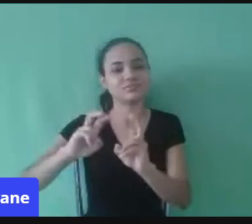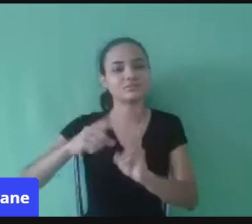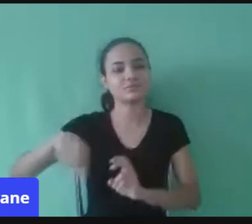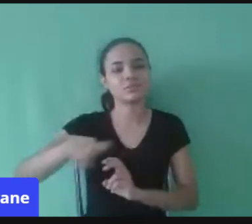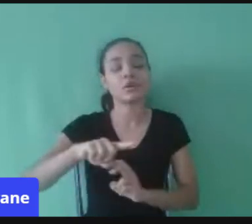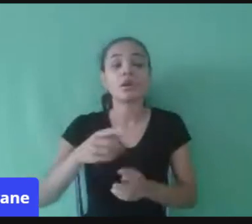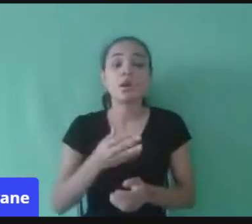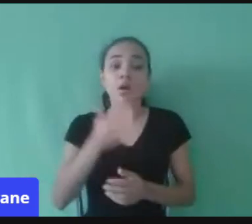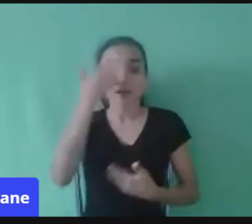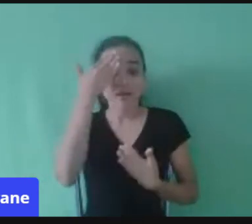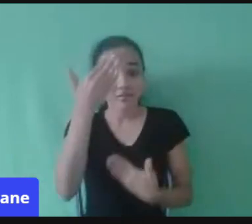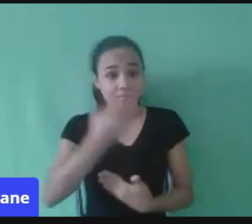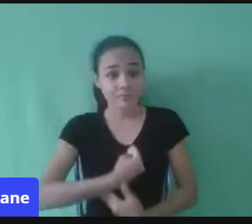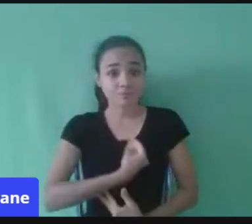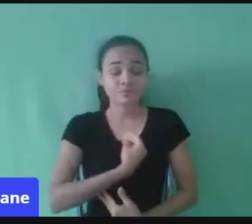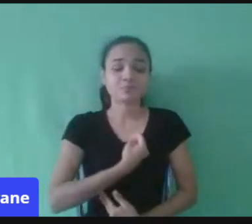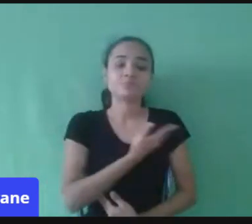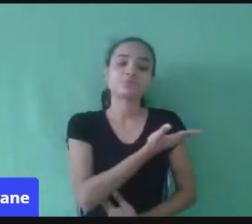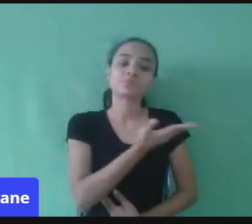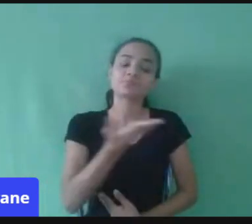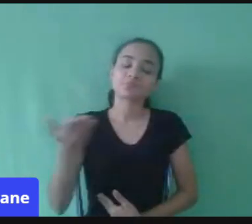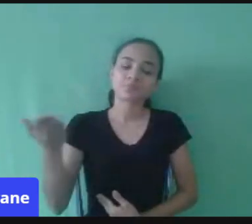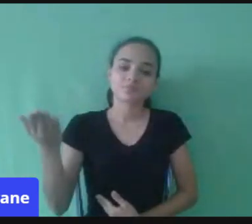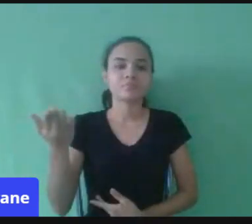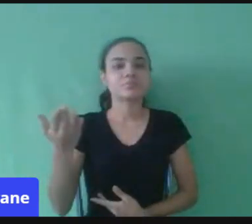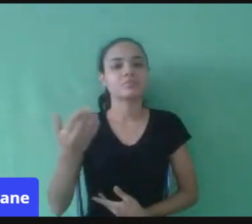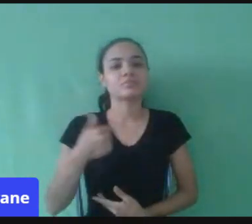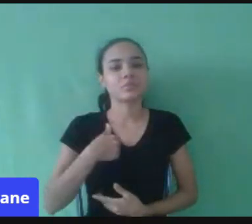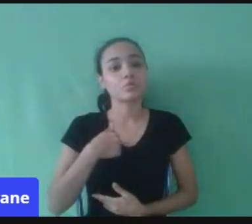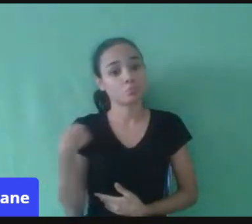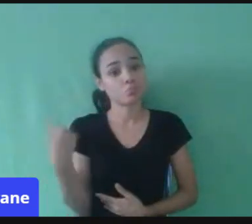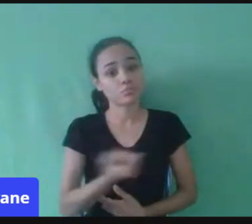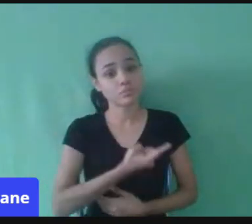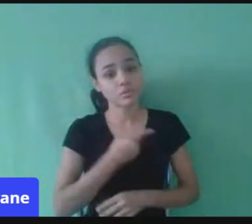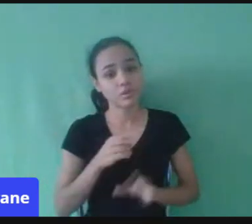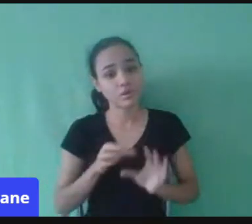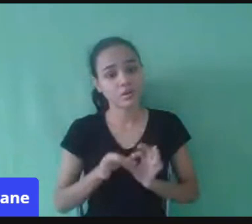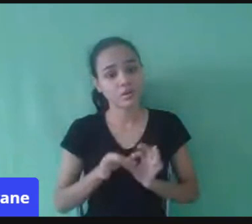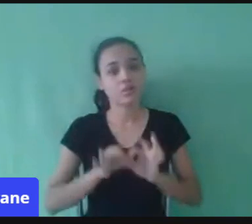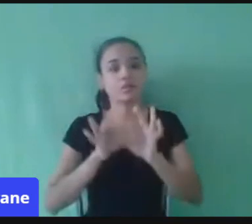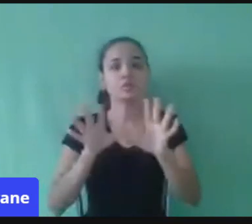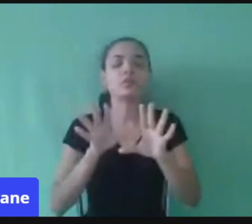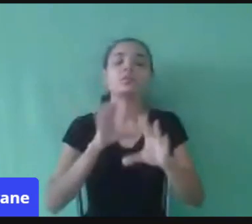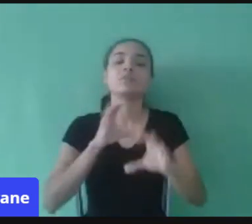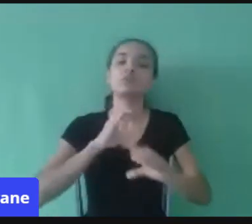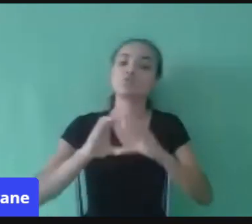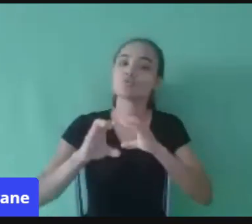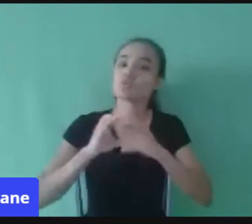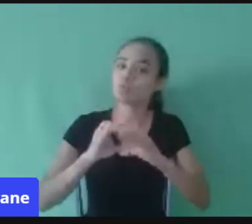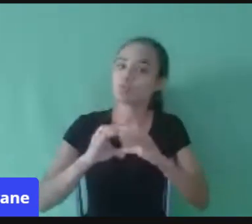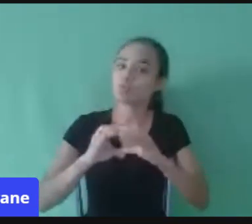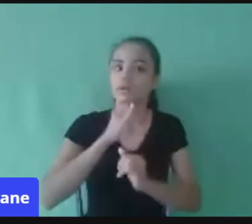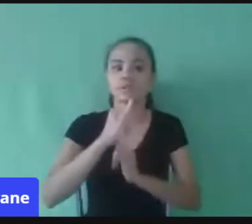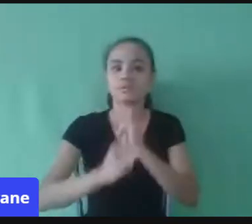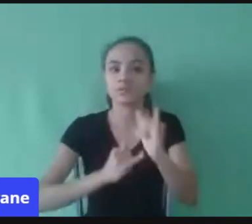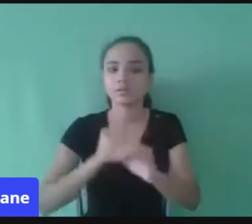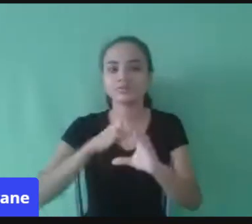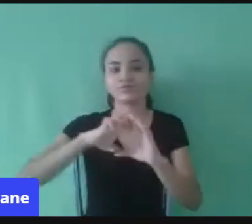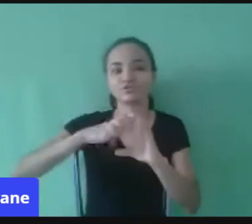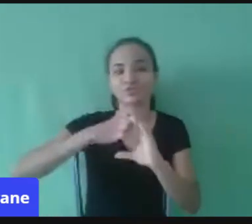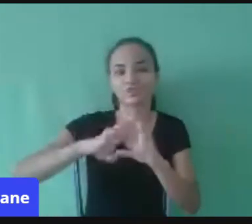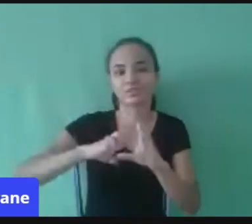Estamos à disposição nos canais de comunicação, né? O e-mail, E vocês podem